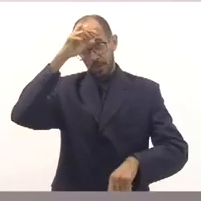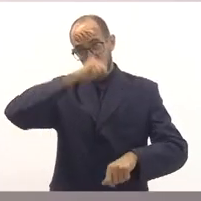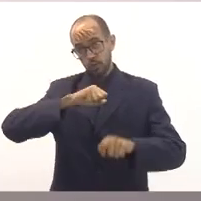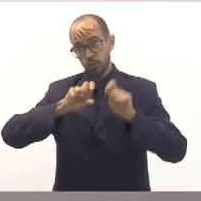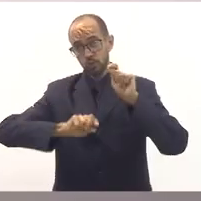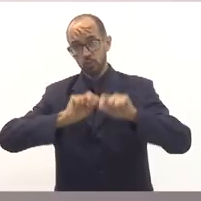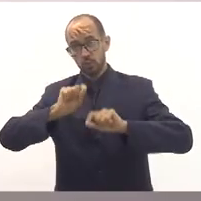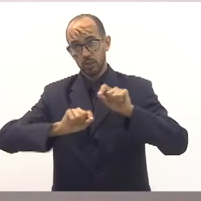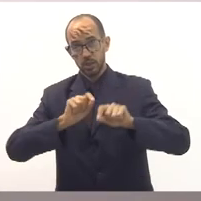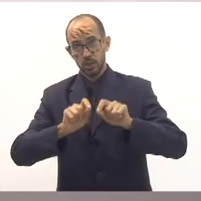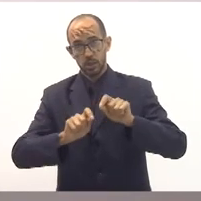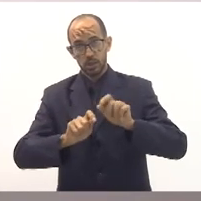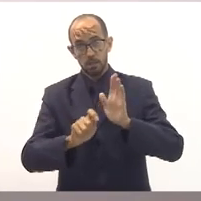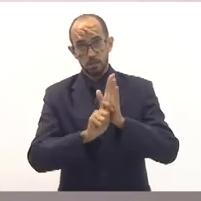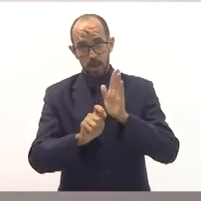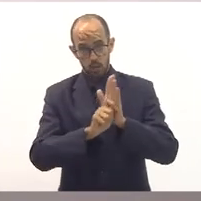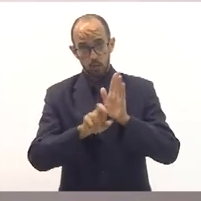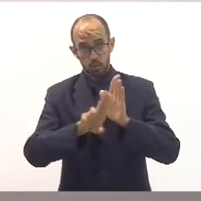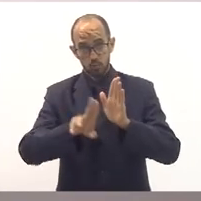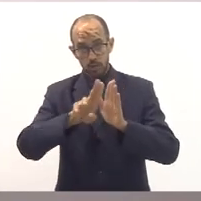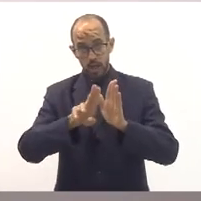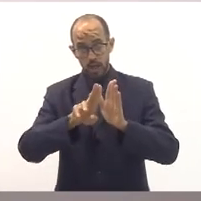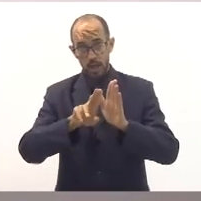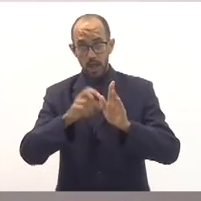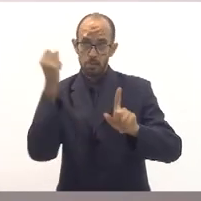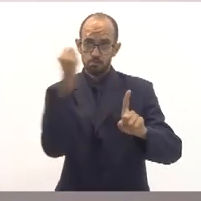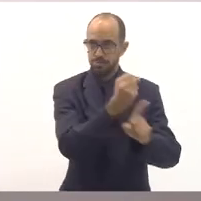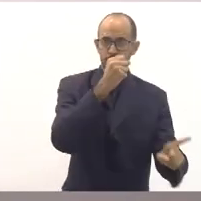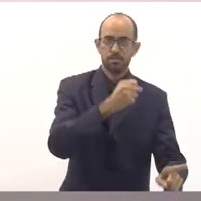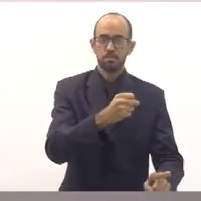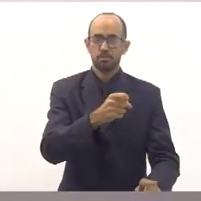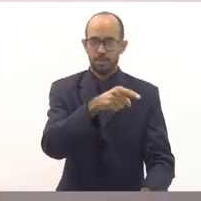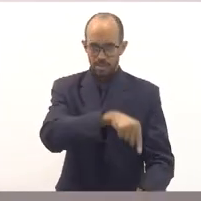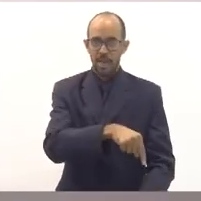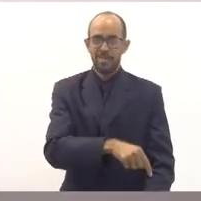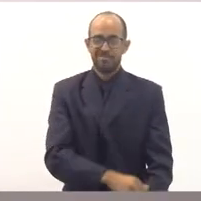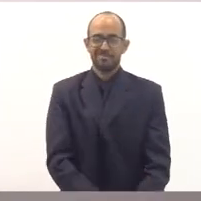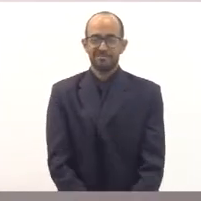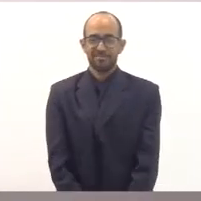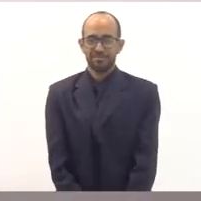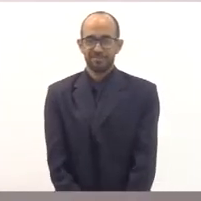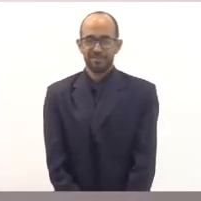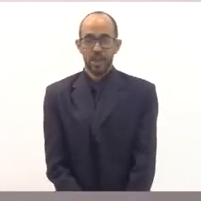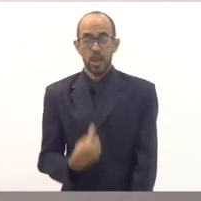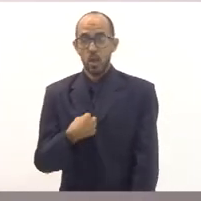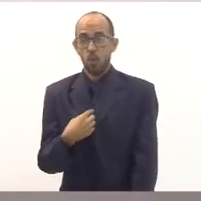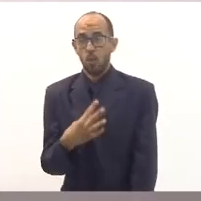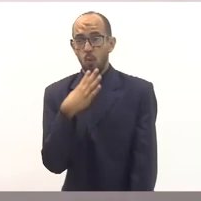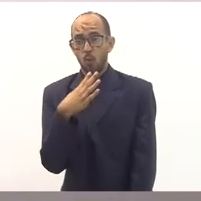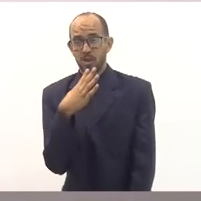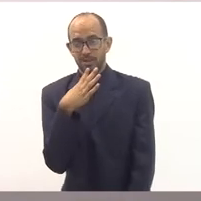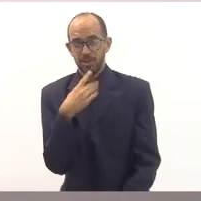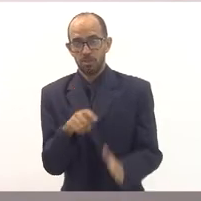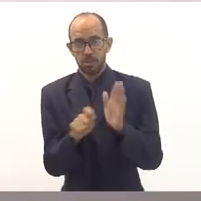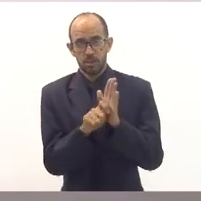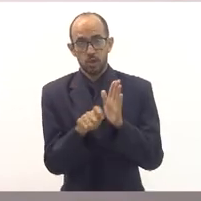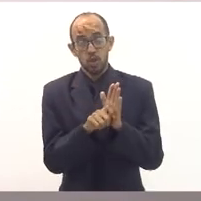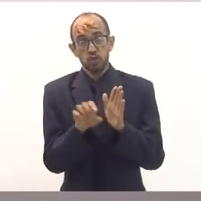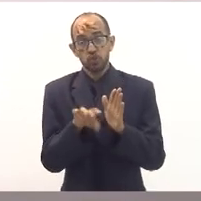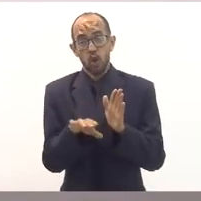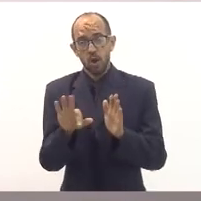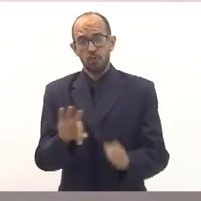fumar maconha Era Uma Sentença de Morte eu tinha muito medo de morrer Então eu só fui conhecer a maconha no ambiente Universitário